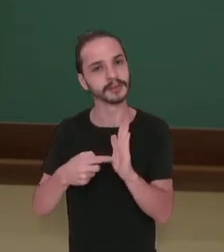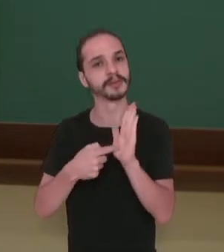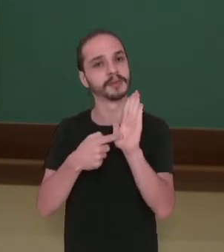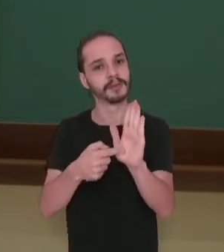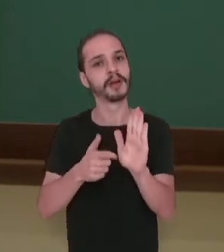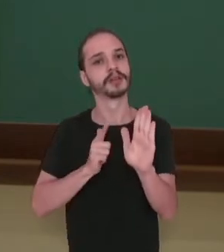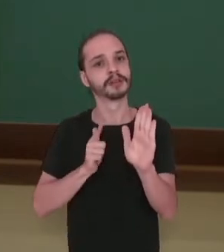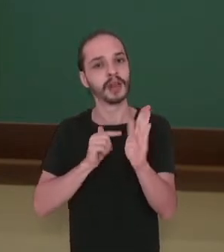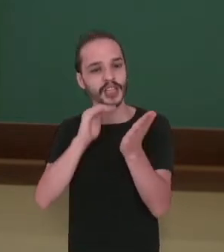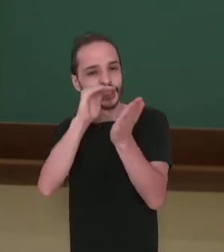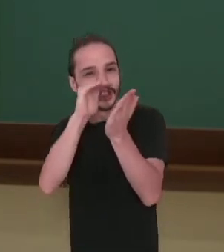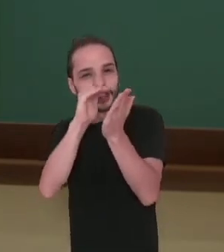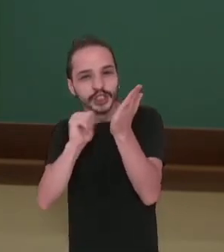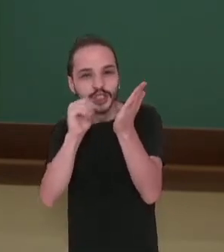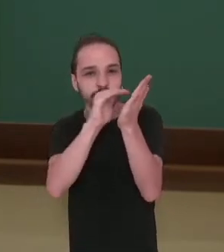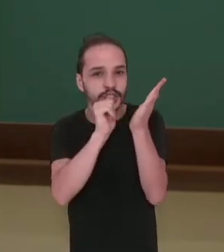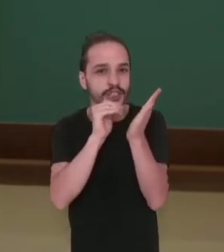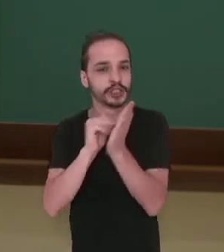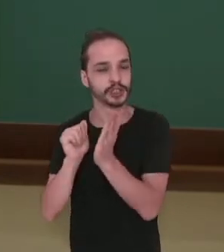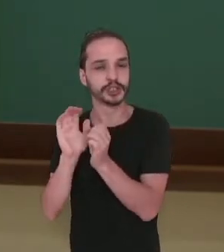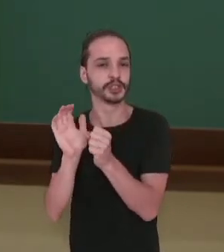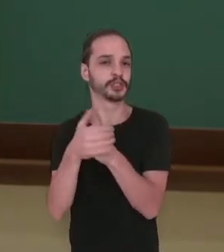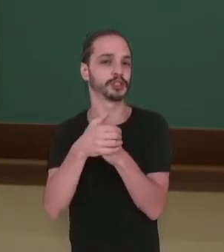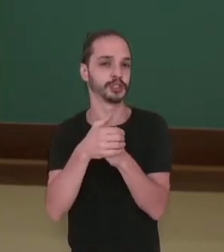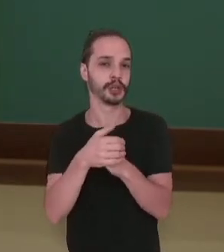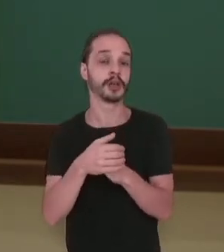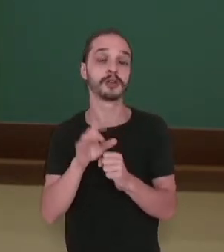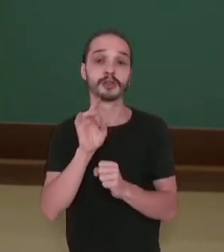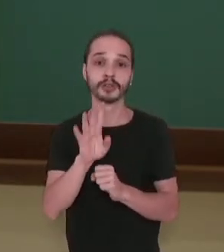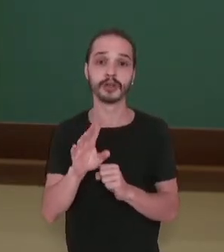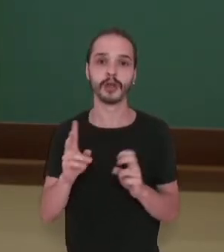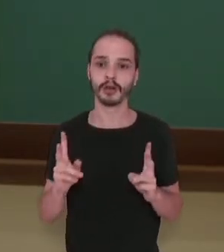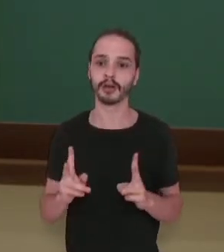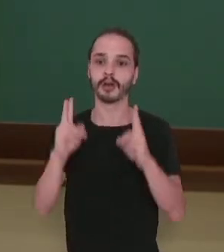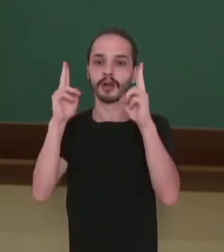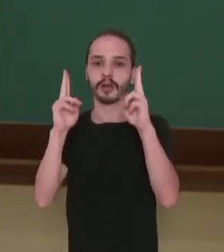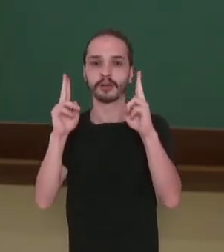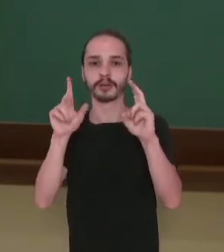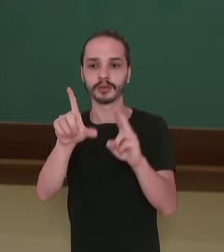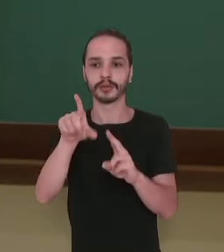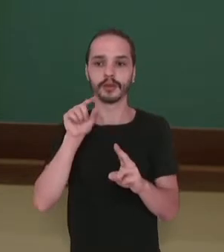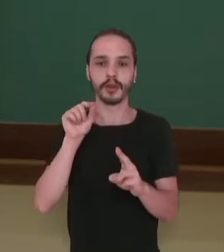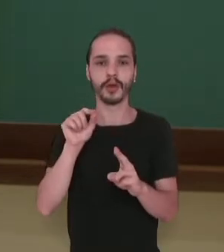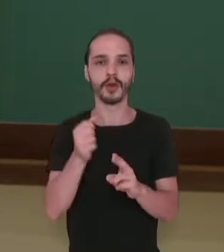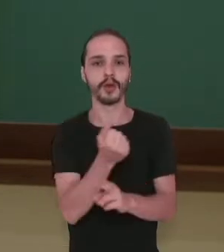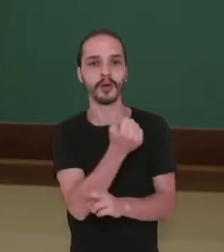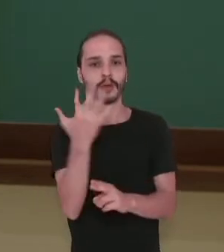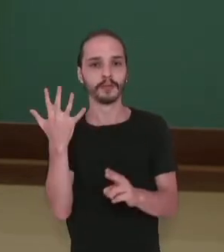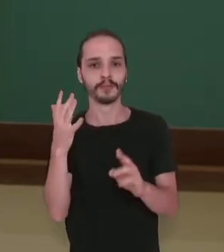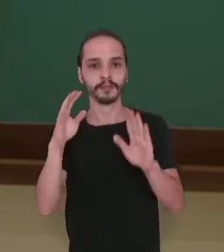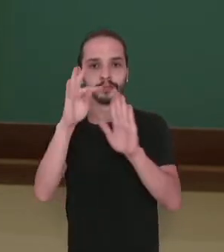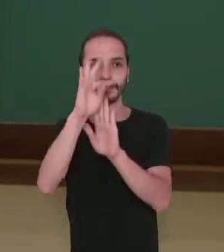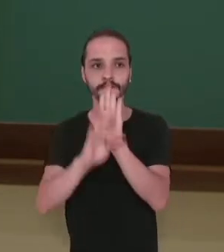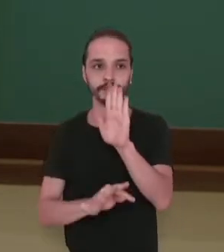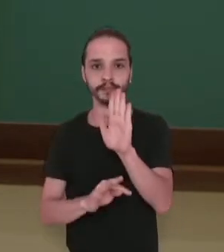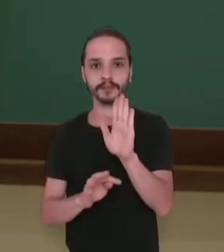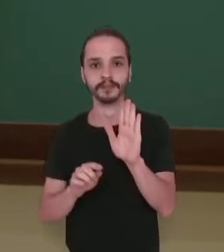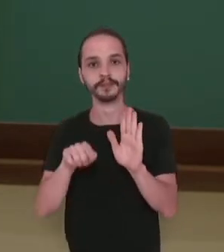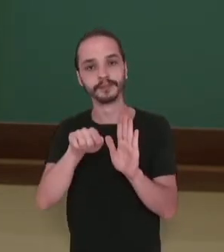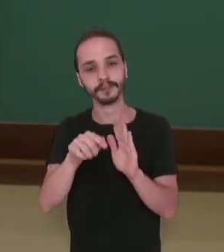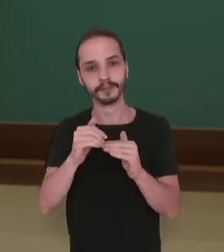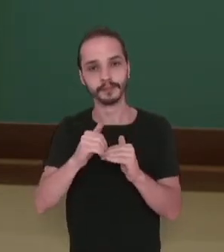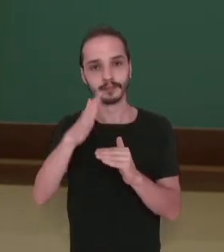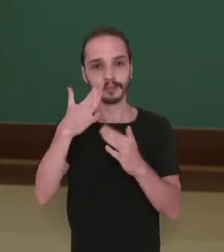outros fragmentos foram omitidos. Então a gente só enfatizou aqui alguns fragmentos que carecem